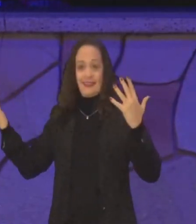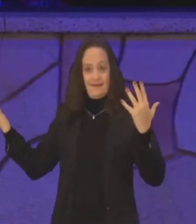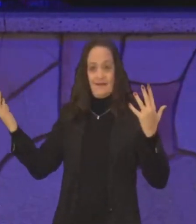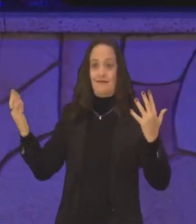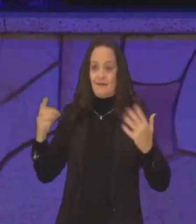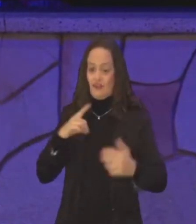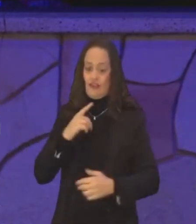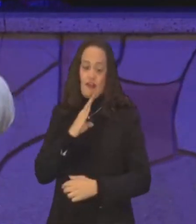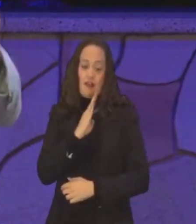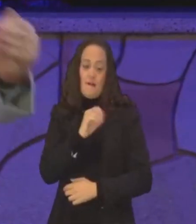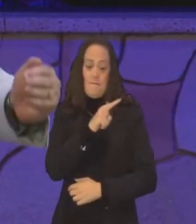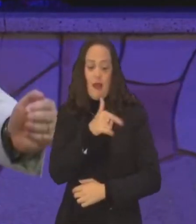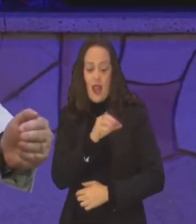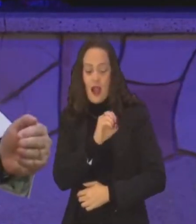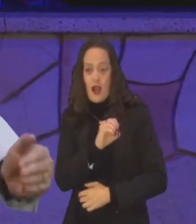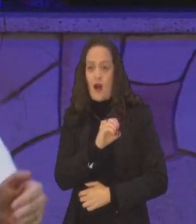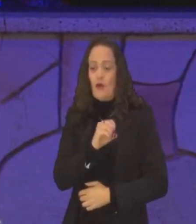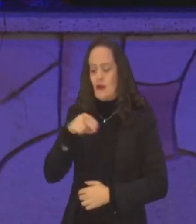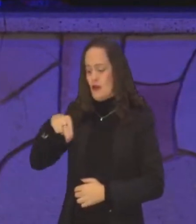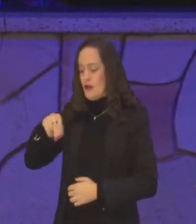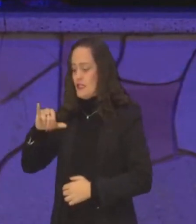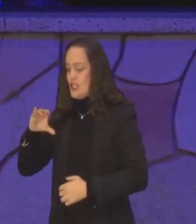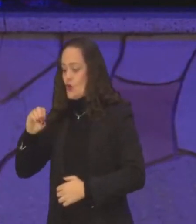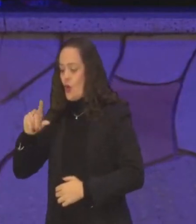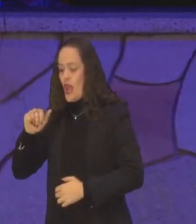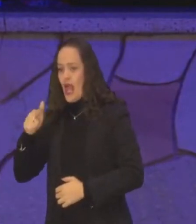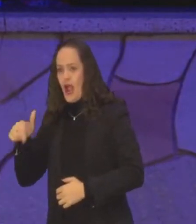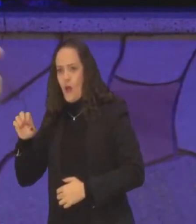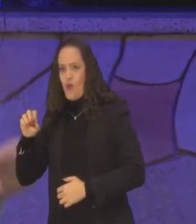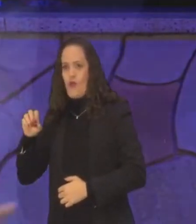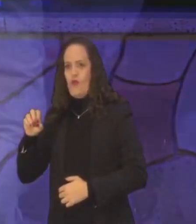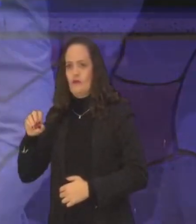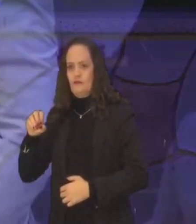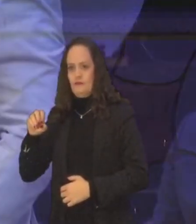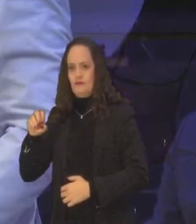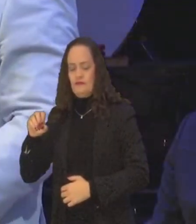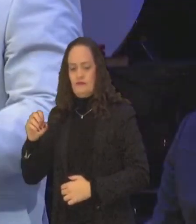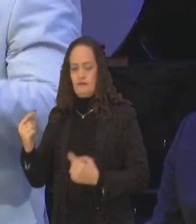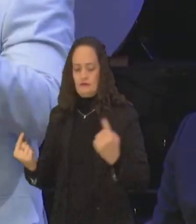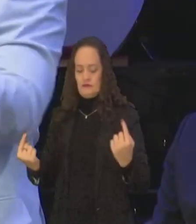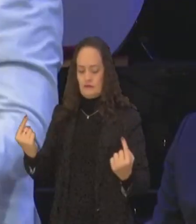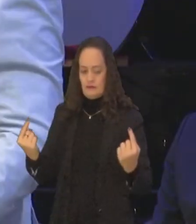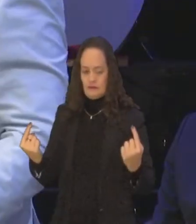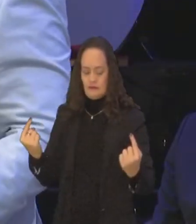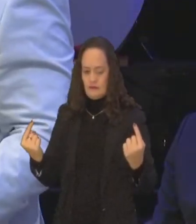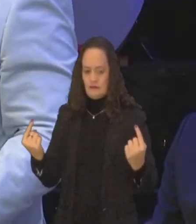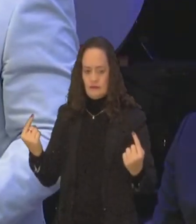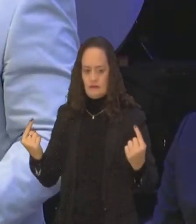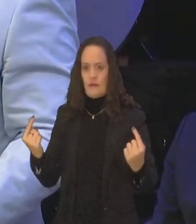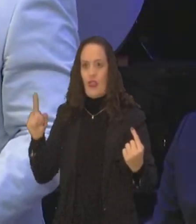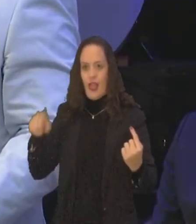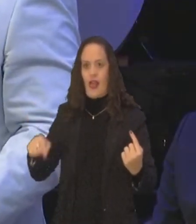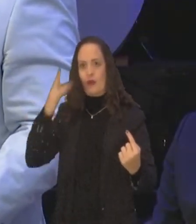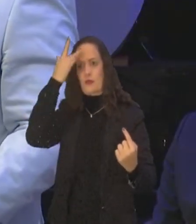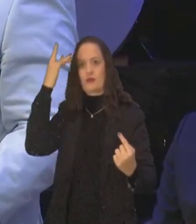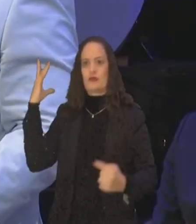Nicolau, heresias daquele tempo, hereges daquele tempo, satanistas daquele